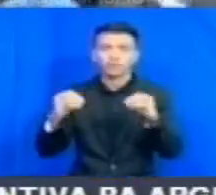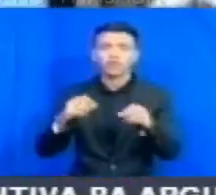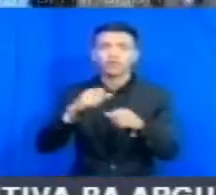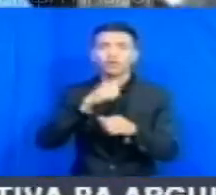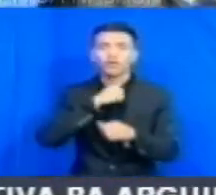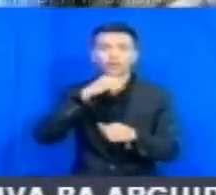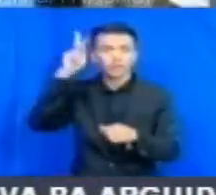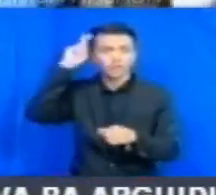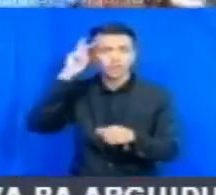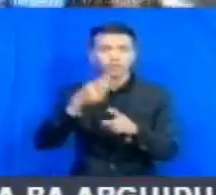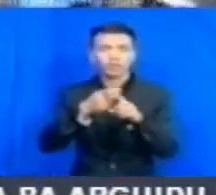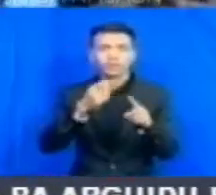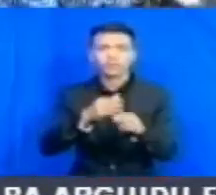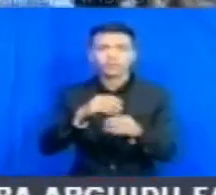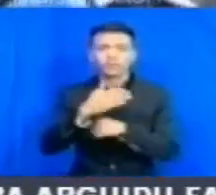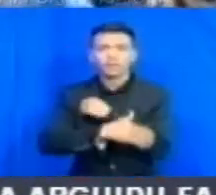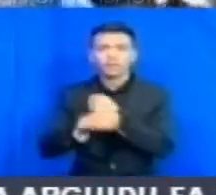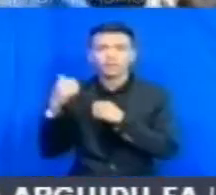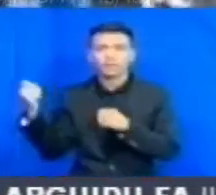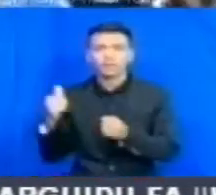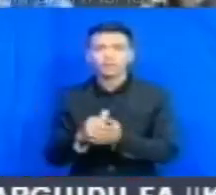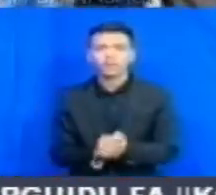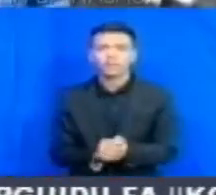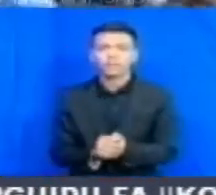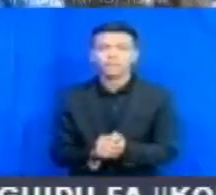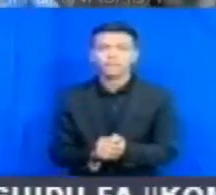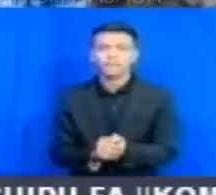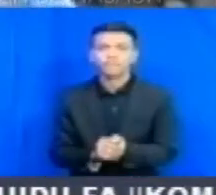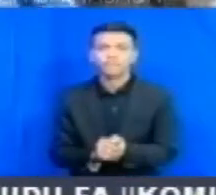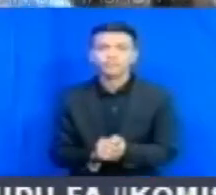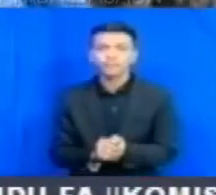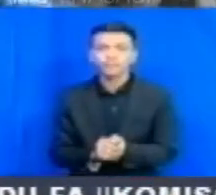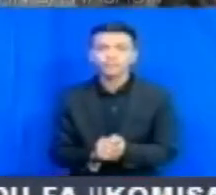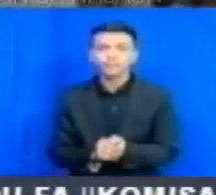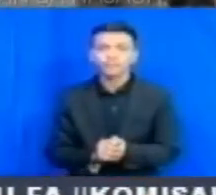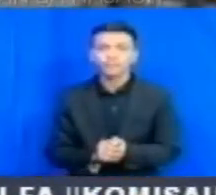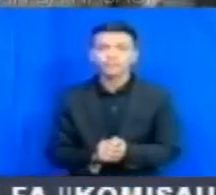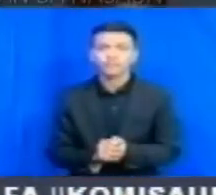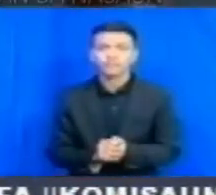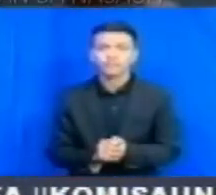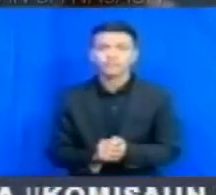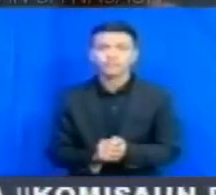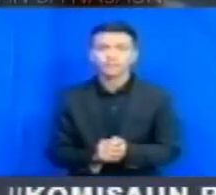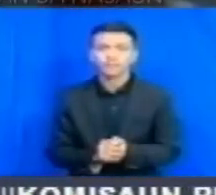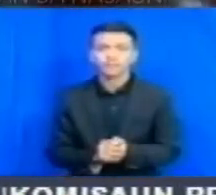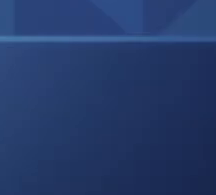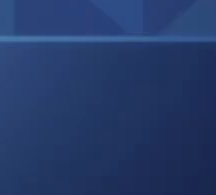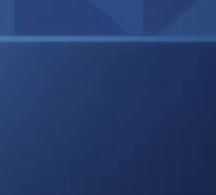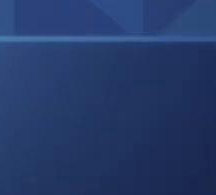seluc, russi nação sira e a continente América, África no Ásia. Ercília Rego, Eliu Gaiuba,